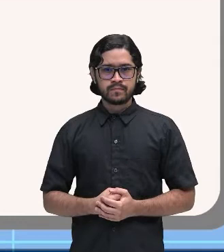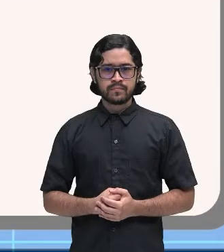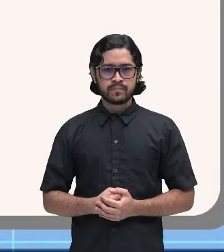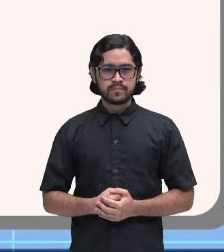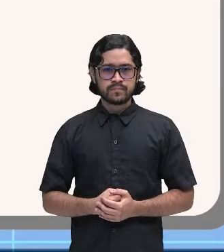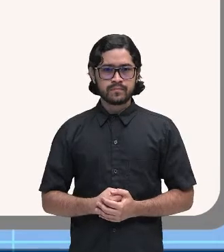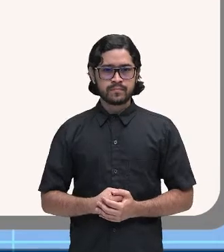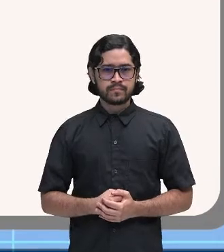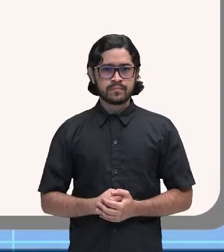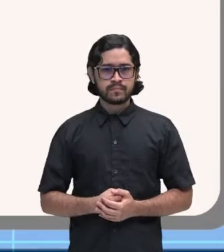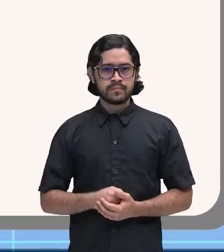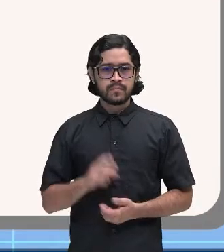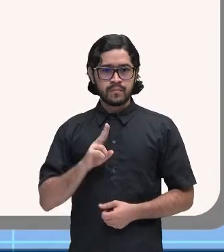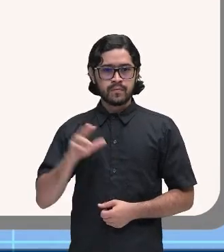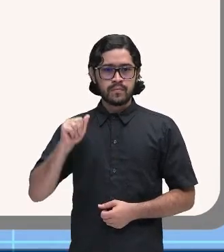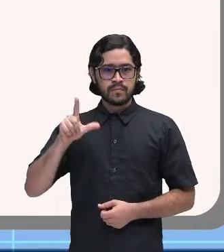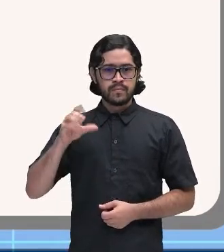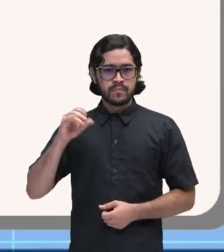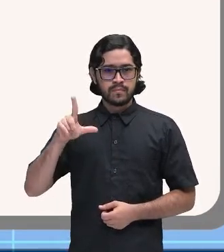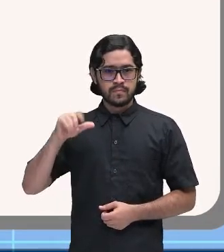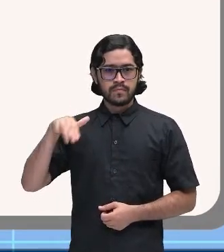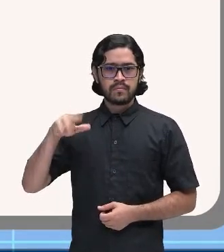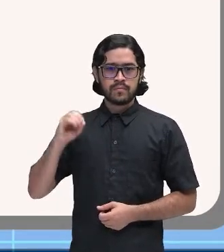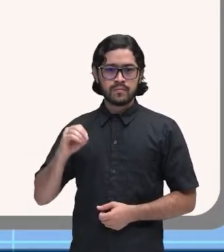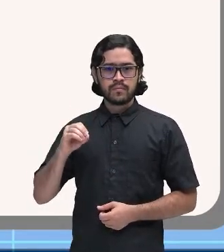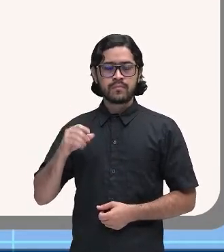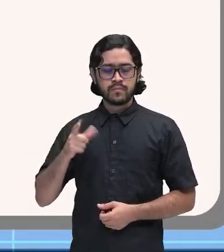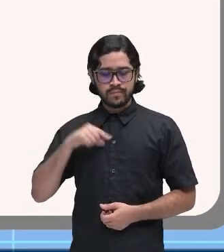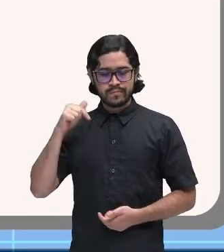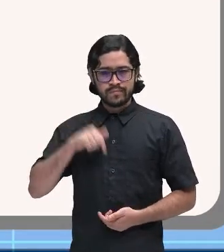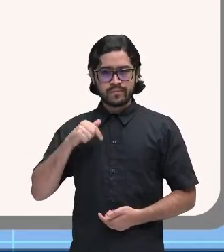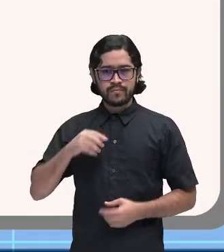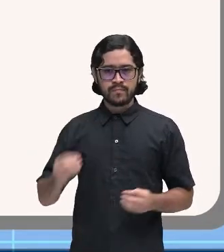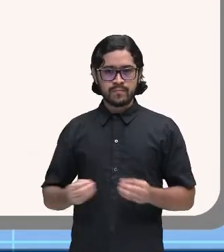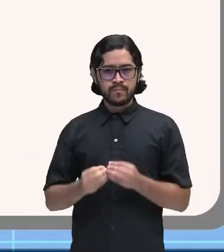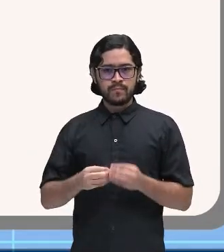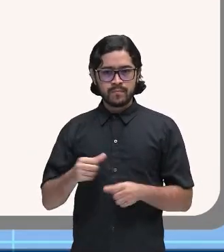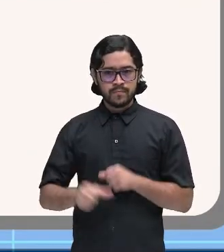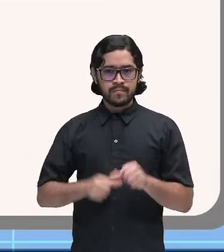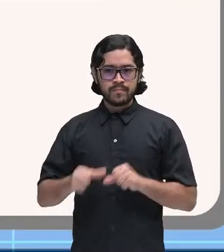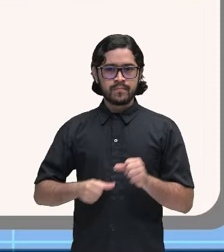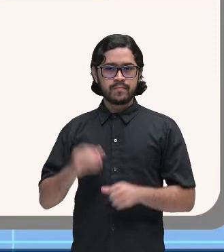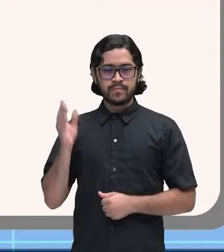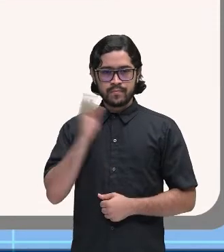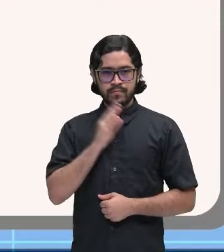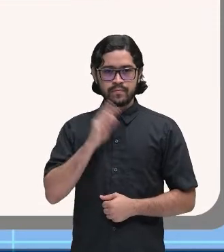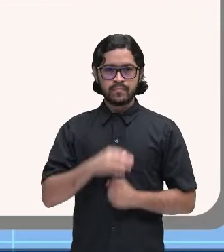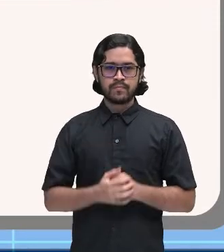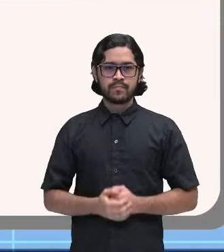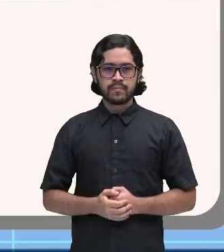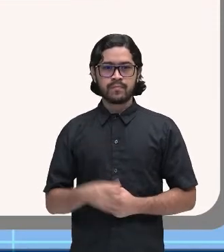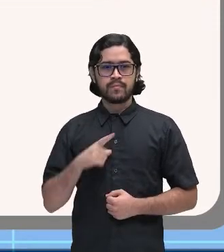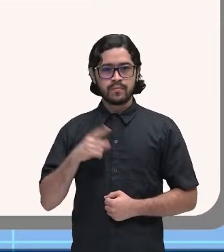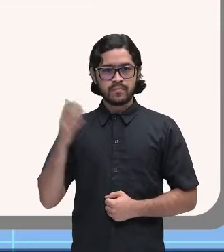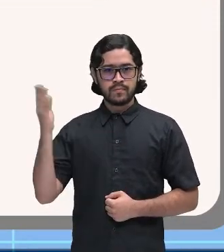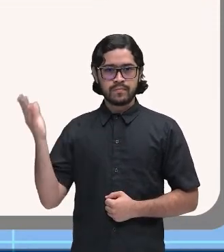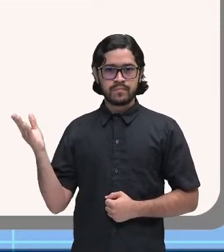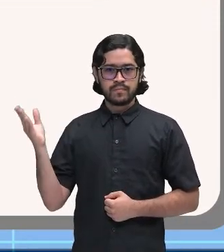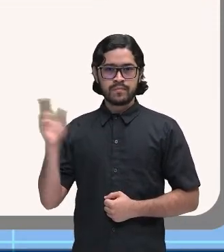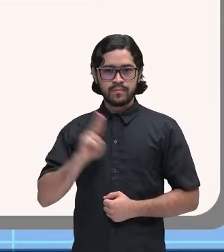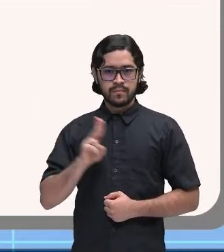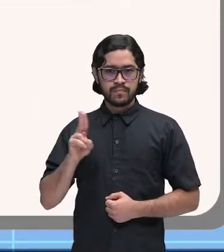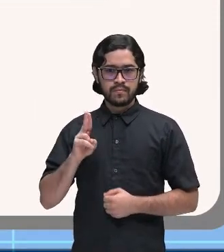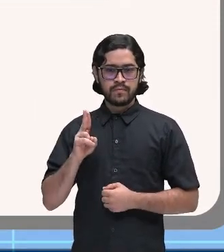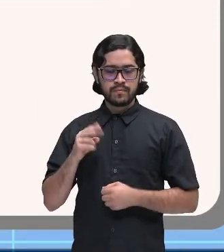aqui, ok? E contém várias enzimas. Quais são essas enzimas? Olha aí,